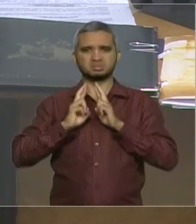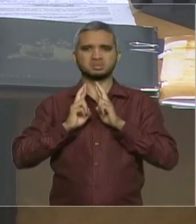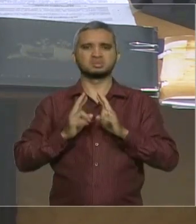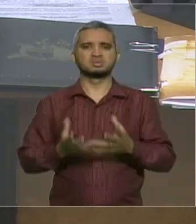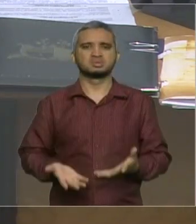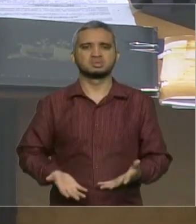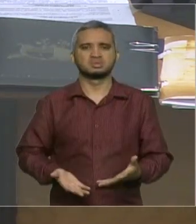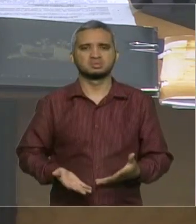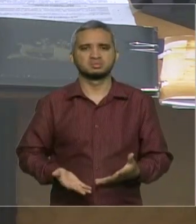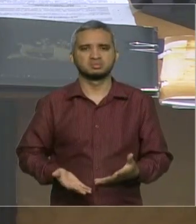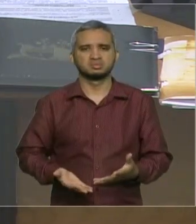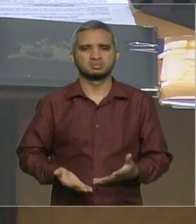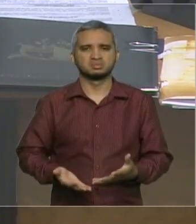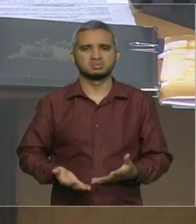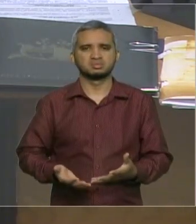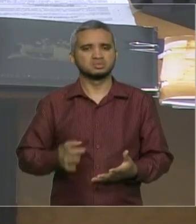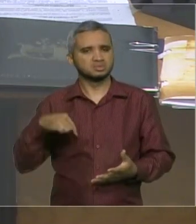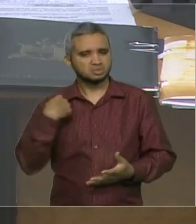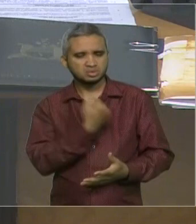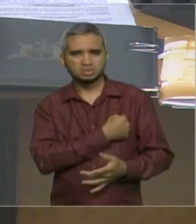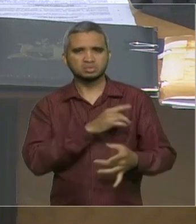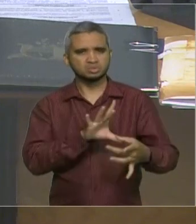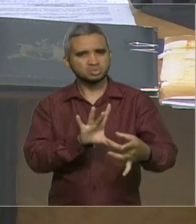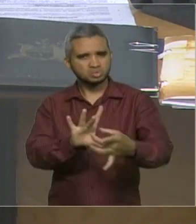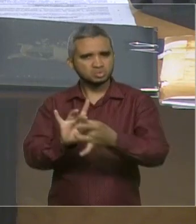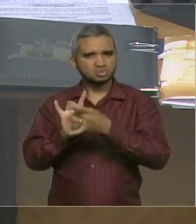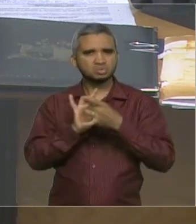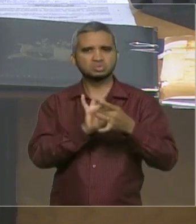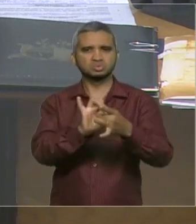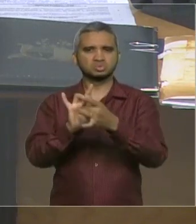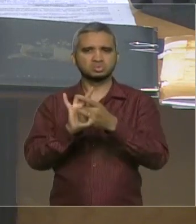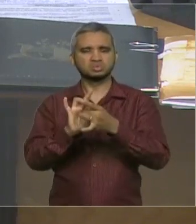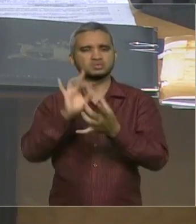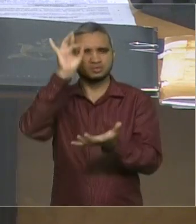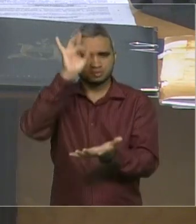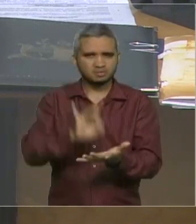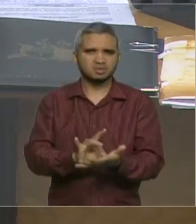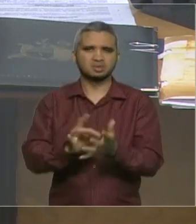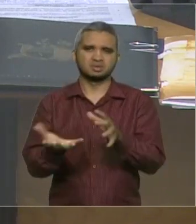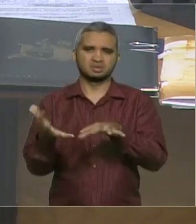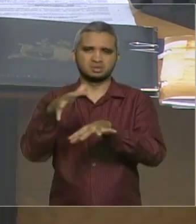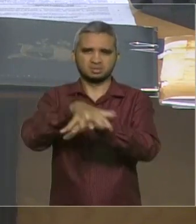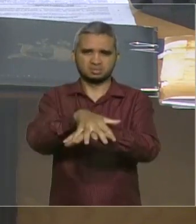fazermos todos juntos a verdadeira inclusão social.